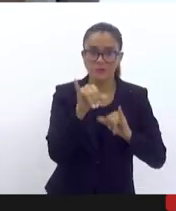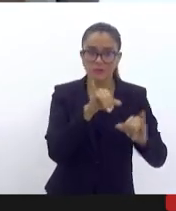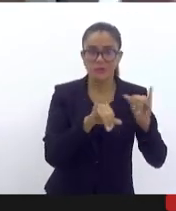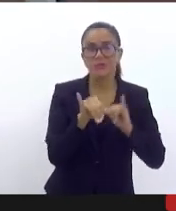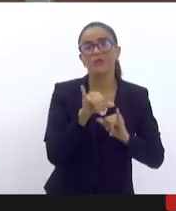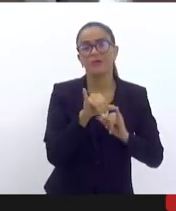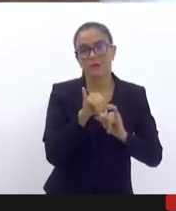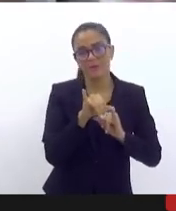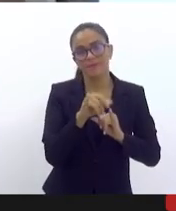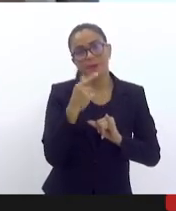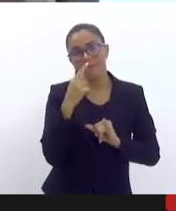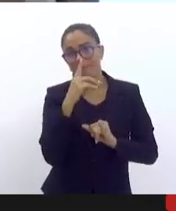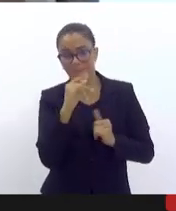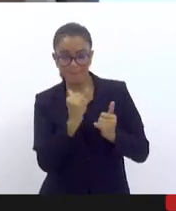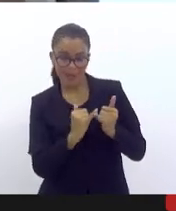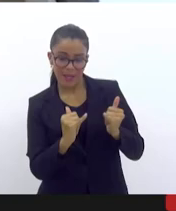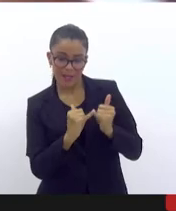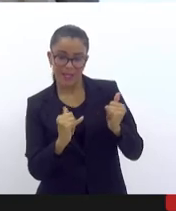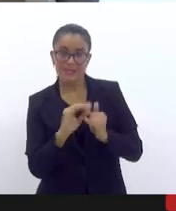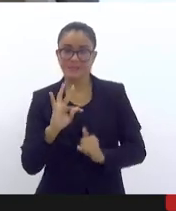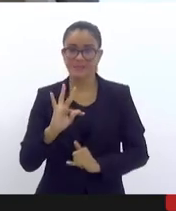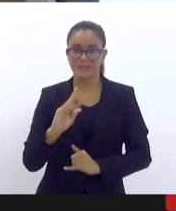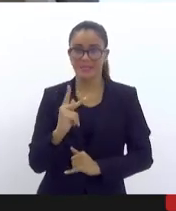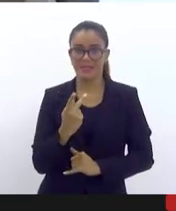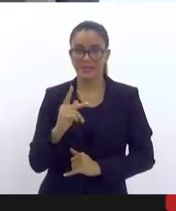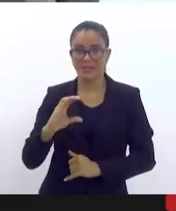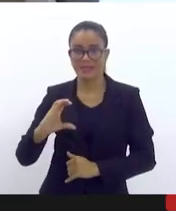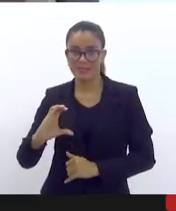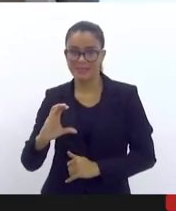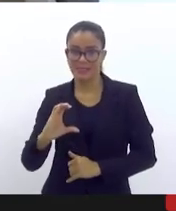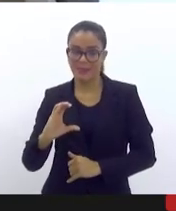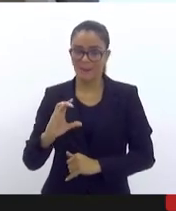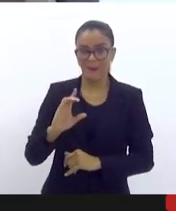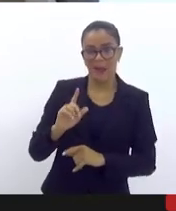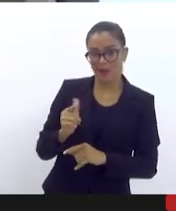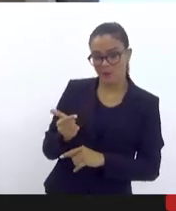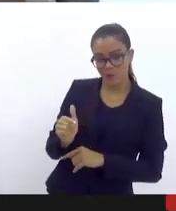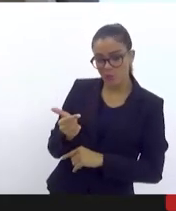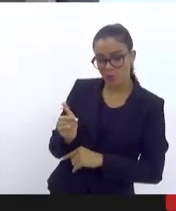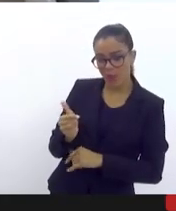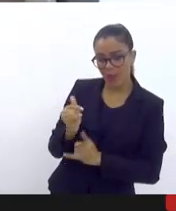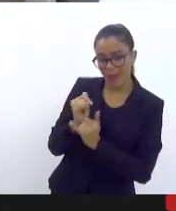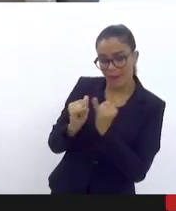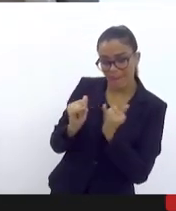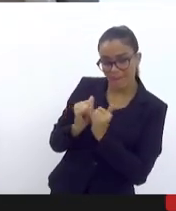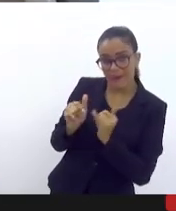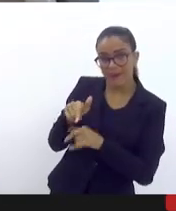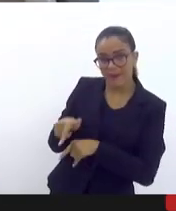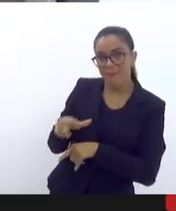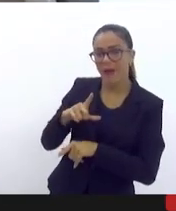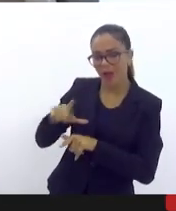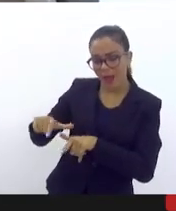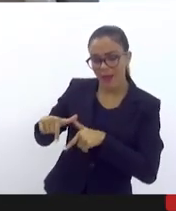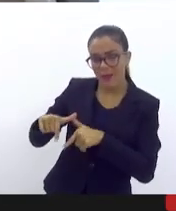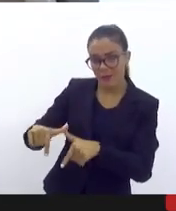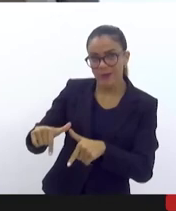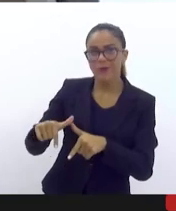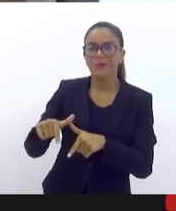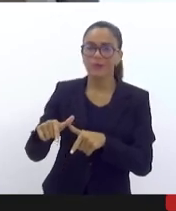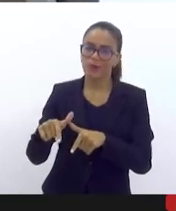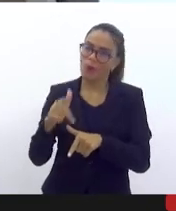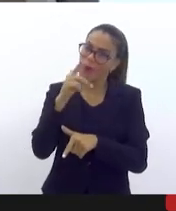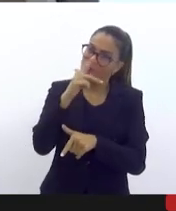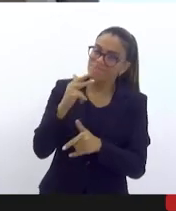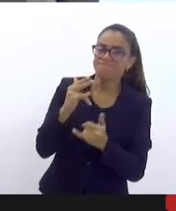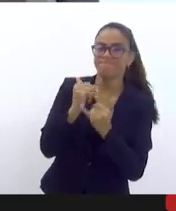classes que são muito parecidas com thc parcialmente as que não são mais atuam e medicamente como se